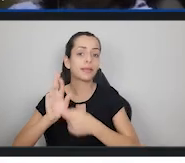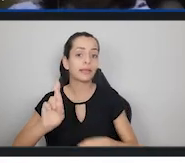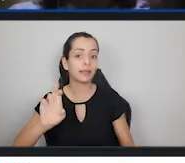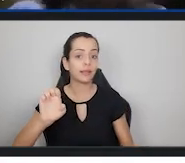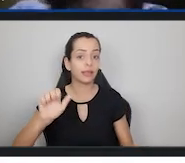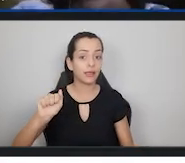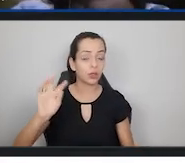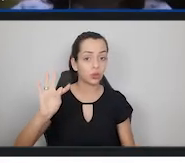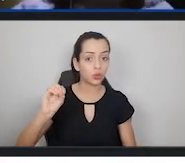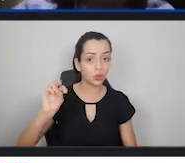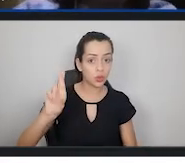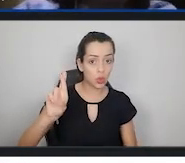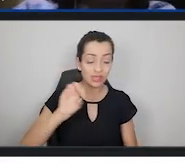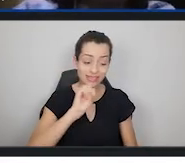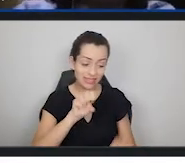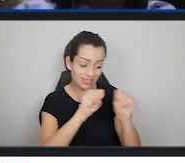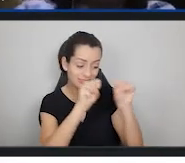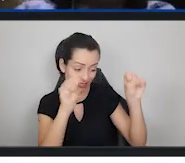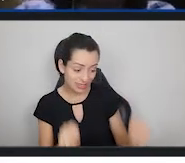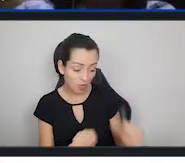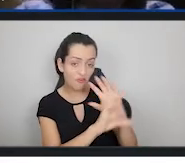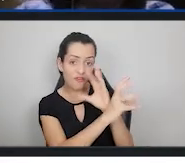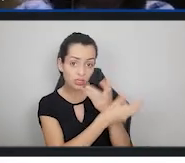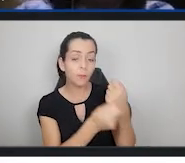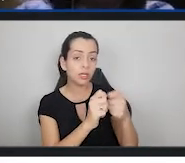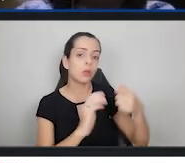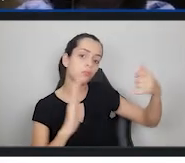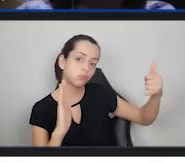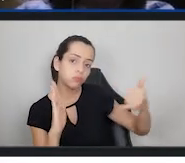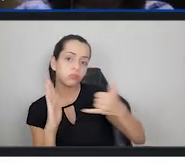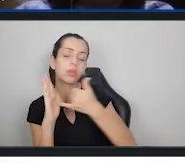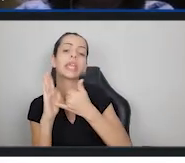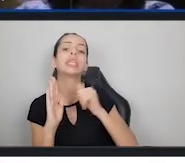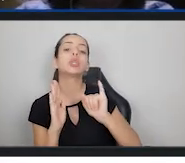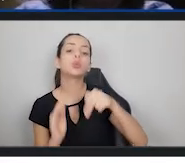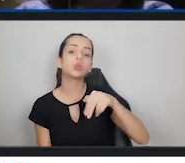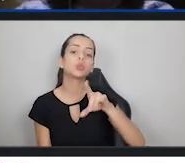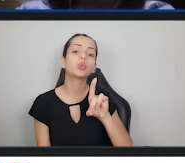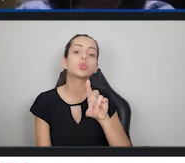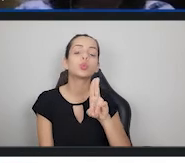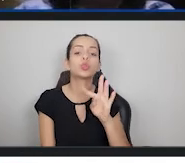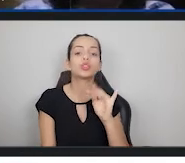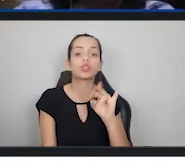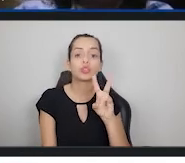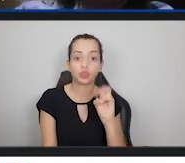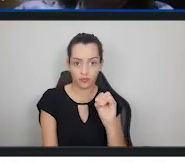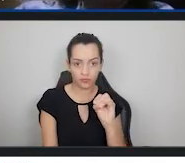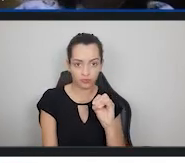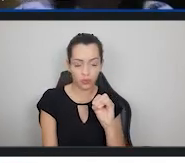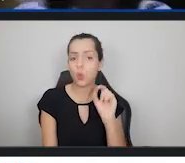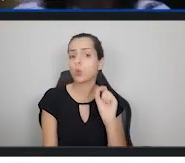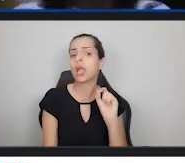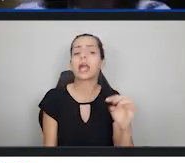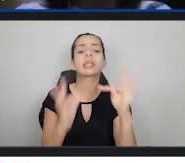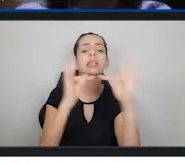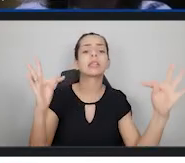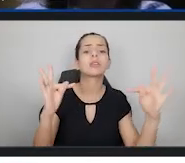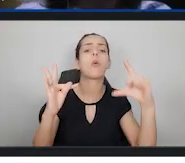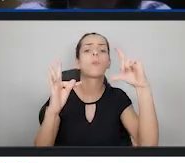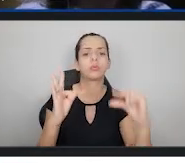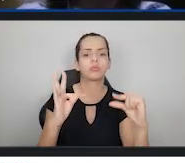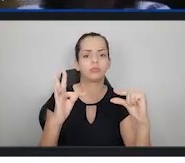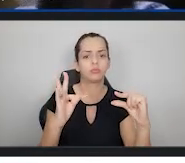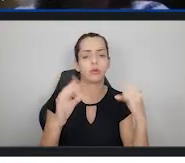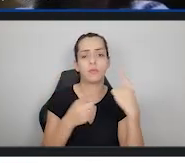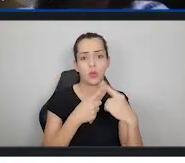necessidade de compensação de reativo na ponta. Normalmente a gente entra com banco de capacitores. Fora da ponta, às vezes tem que entrar